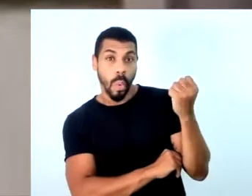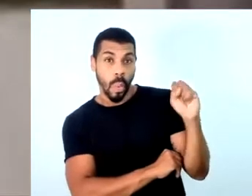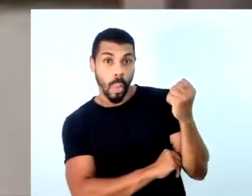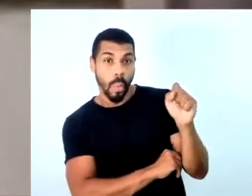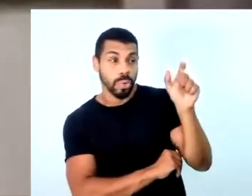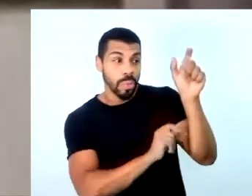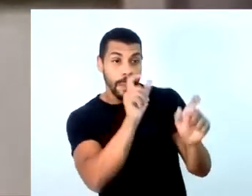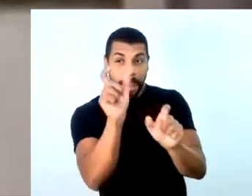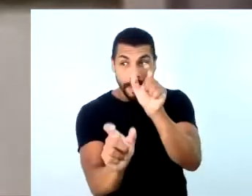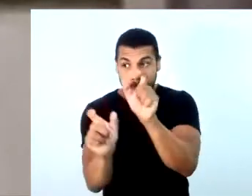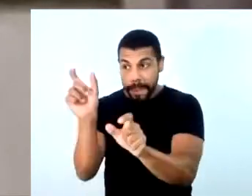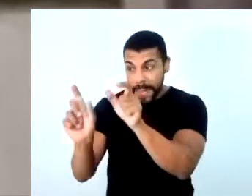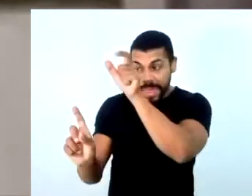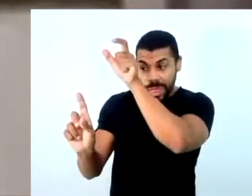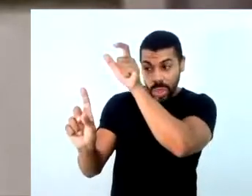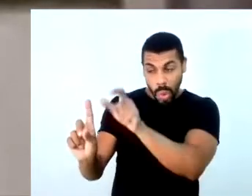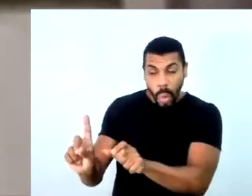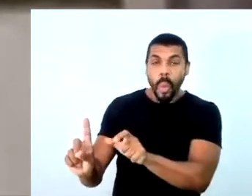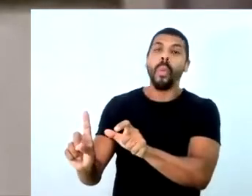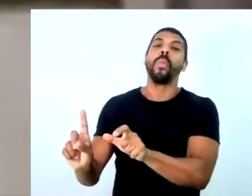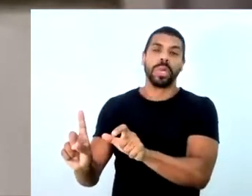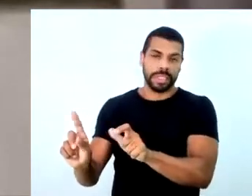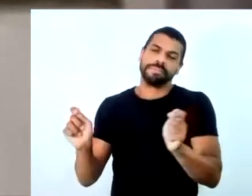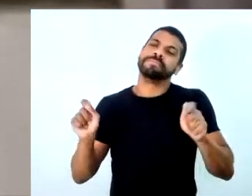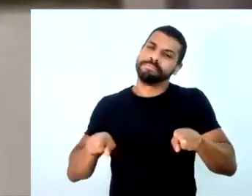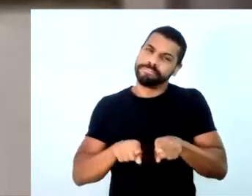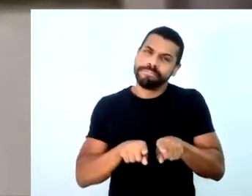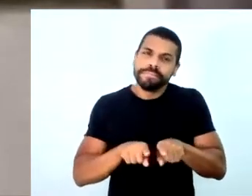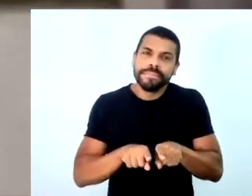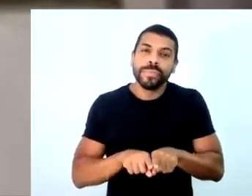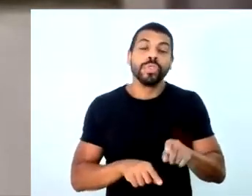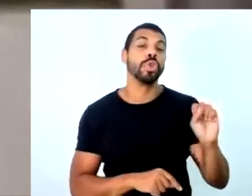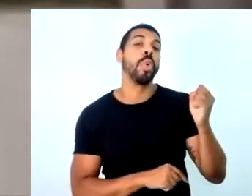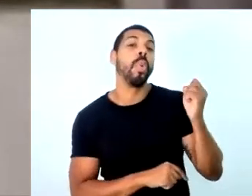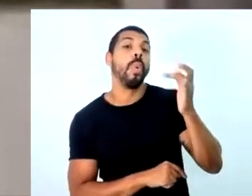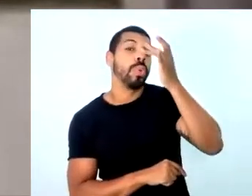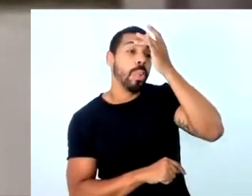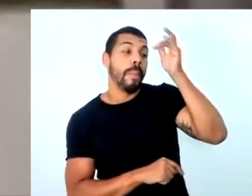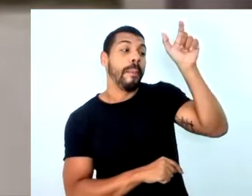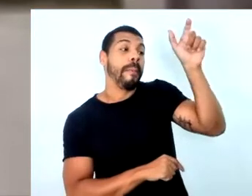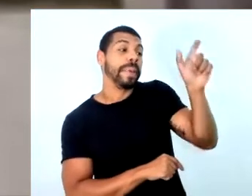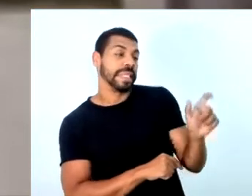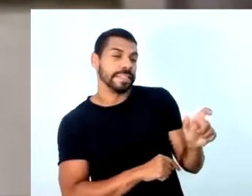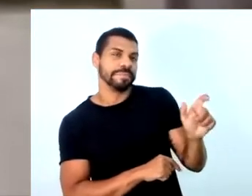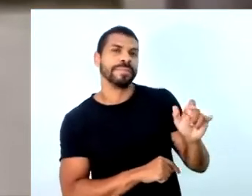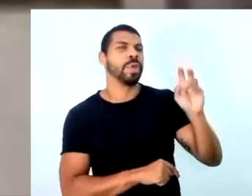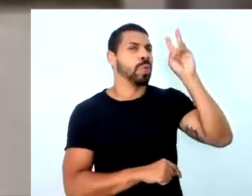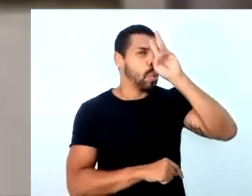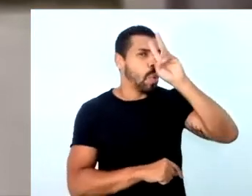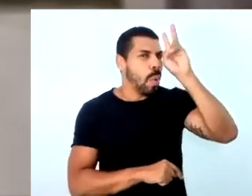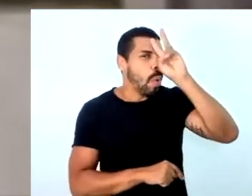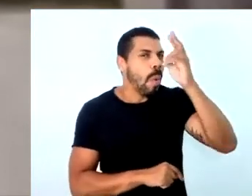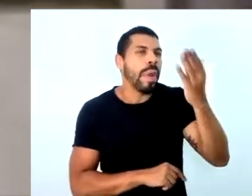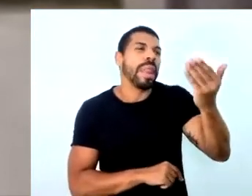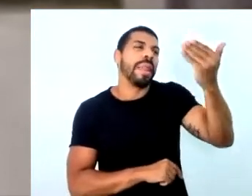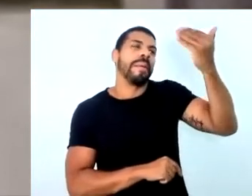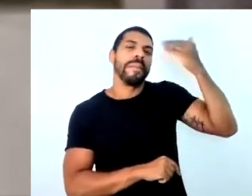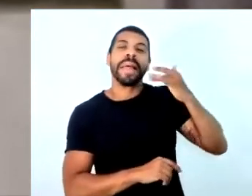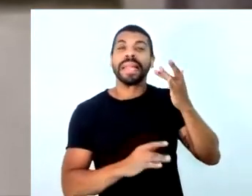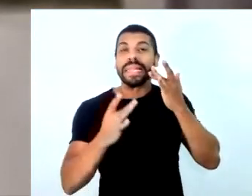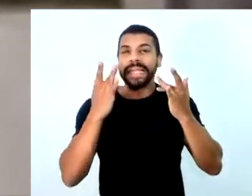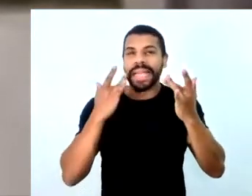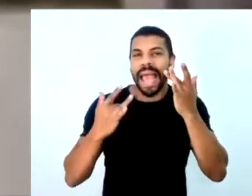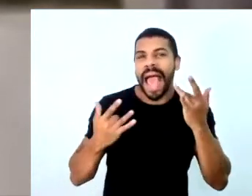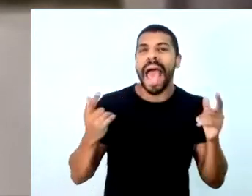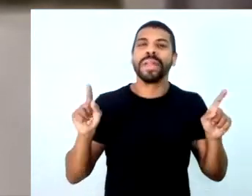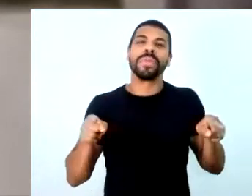São 8 personagens, é um documentário, posso dizer que é um documentário biográfico musical de 8 pessoas, né, que fizeram história